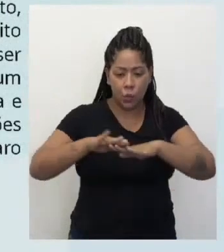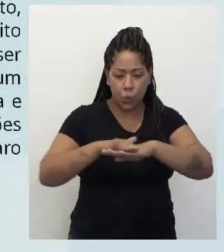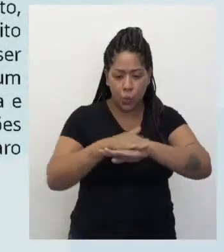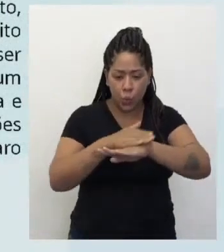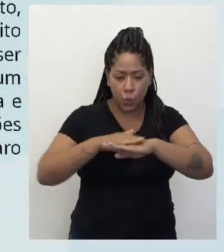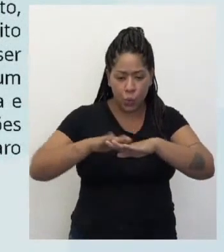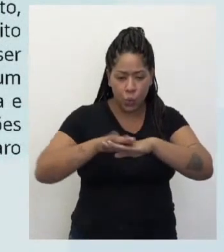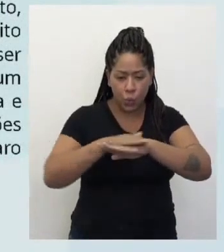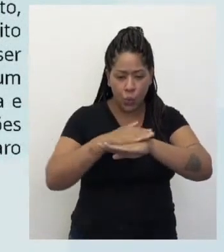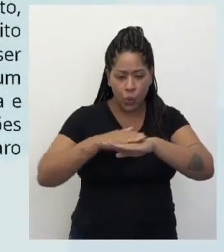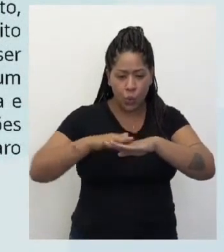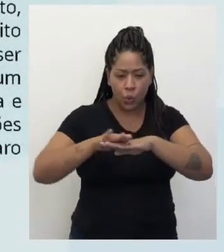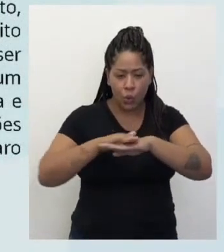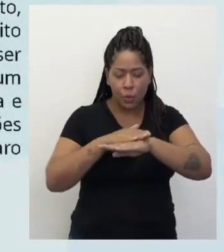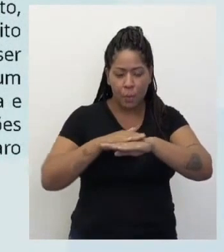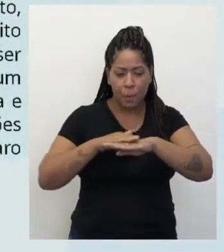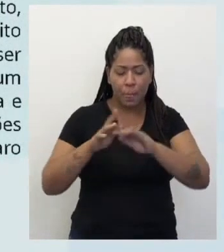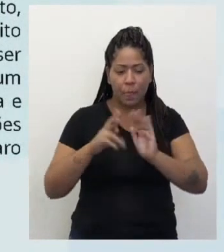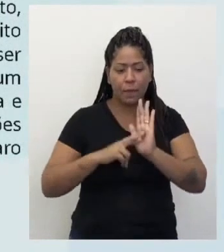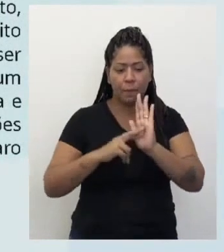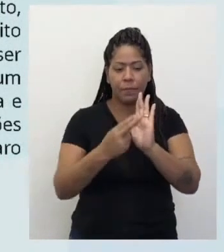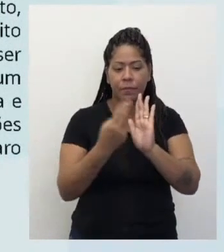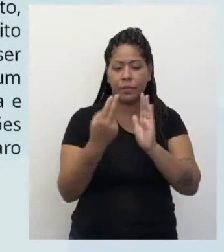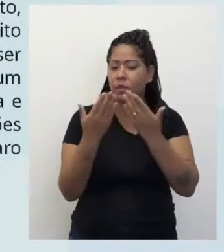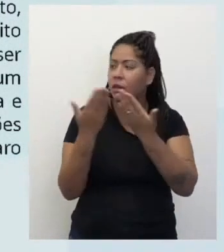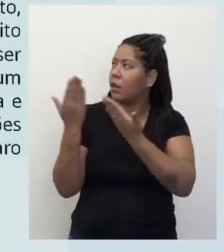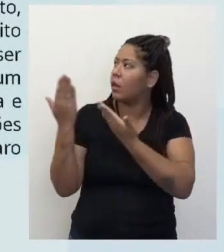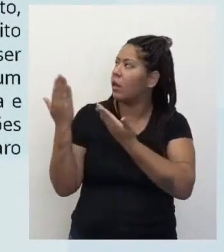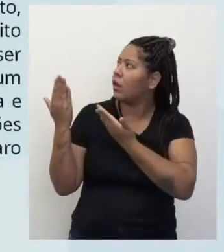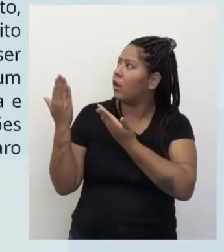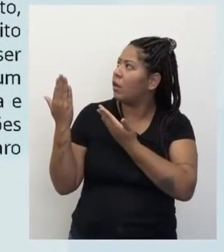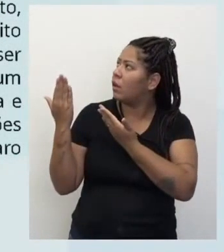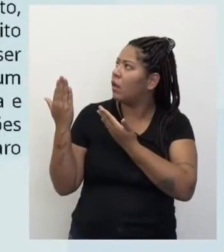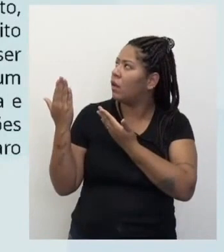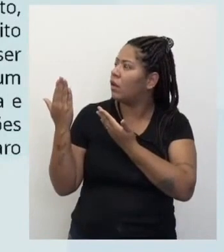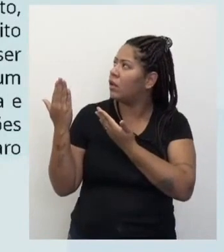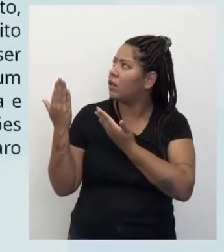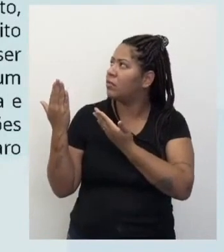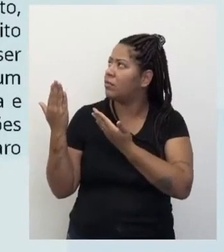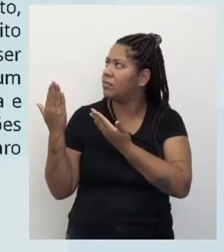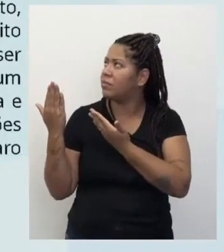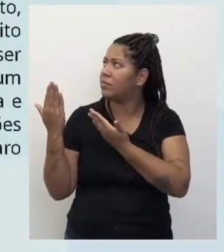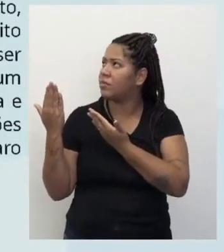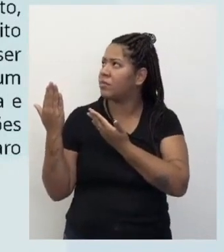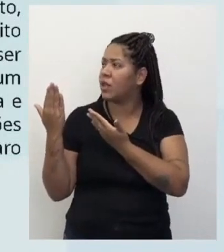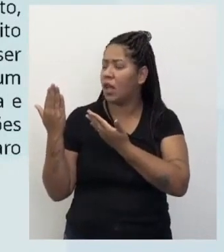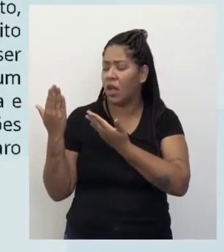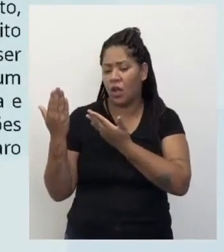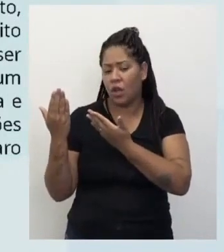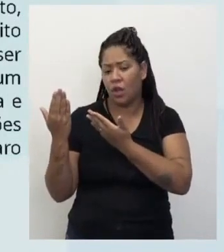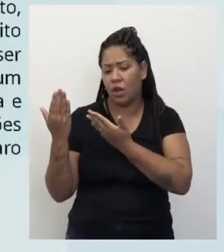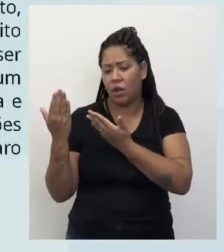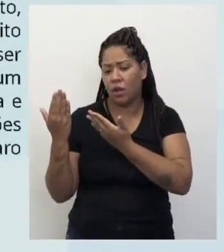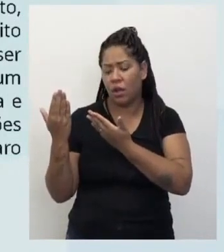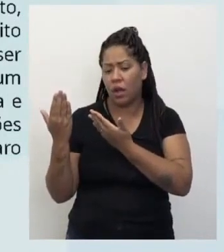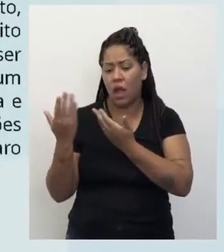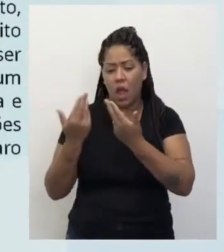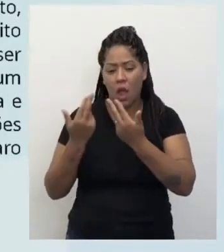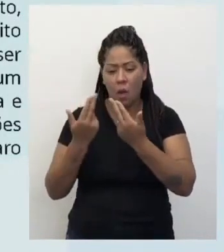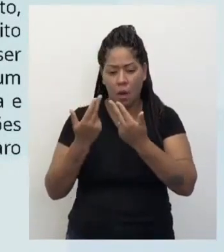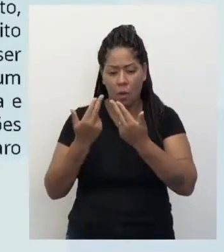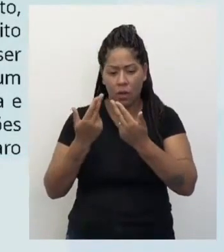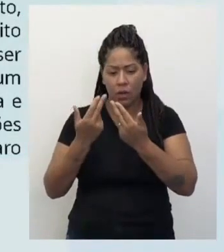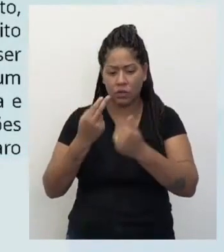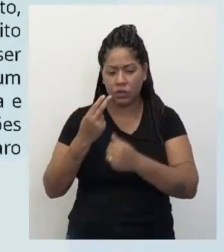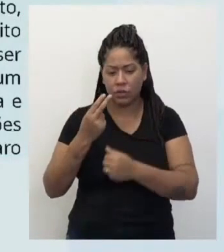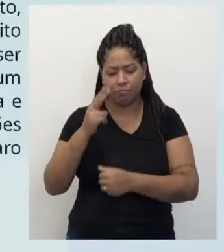na internet, que a gente tem lá essa tapeçaria ilustrada todinha, é como se fosse uma grande tira,